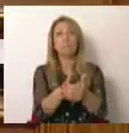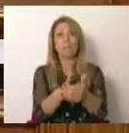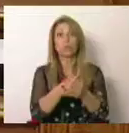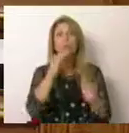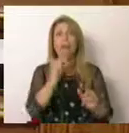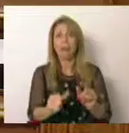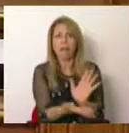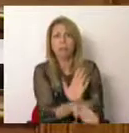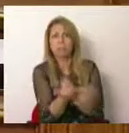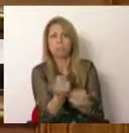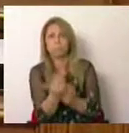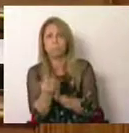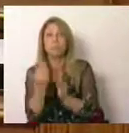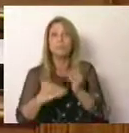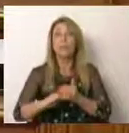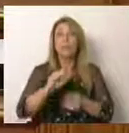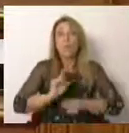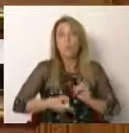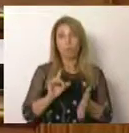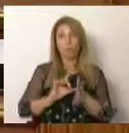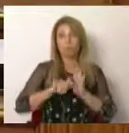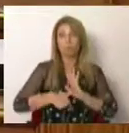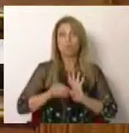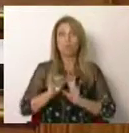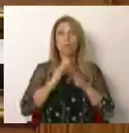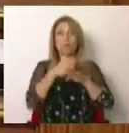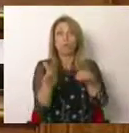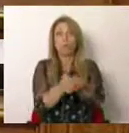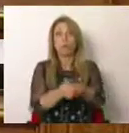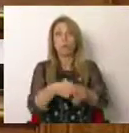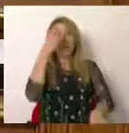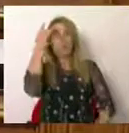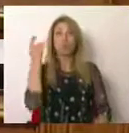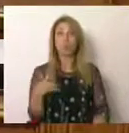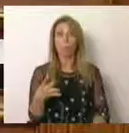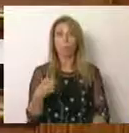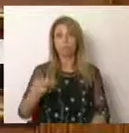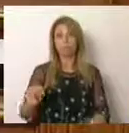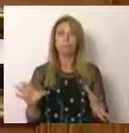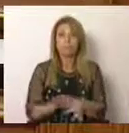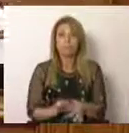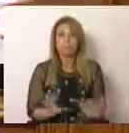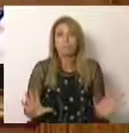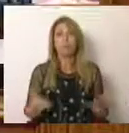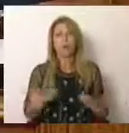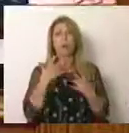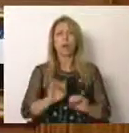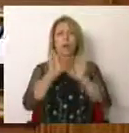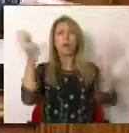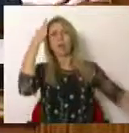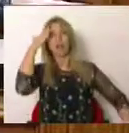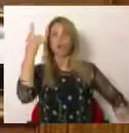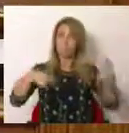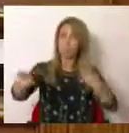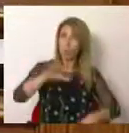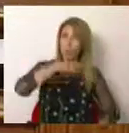relativamente àquele que é o projeto do Porto de Setúbal. Agora, evidentemente que achamos que é importante ouvir o Sr.